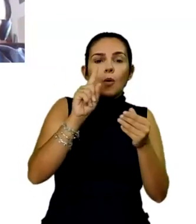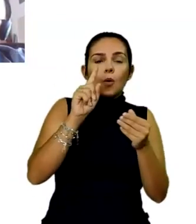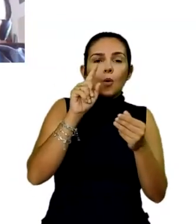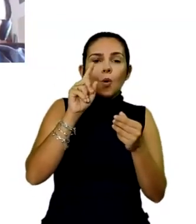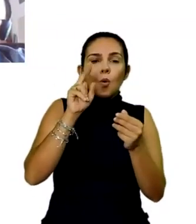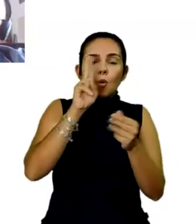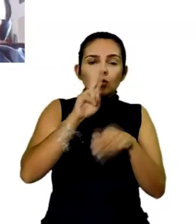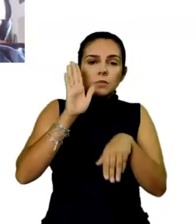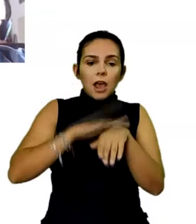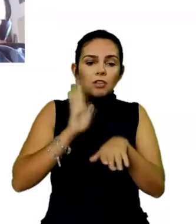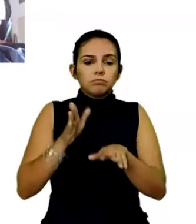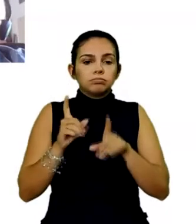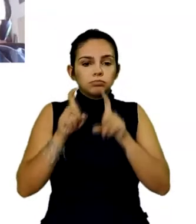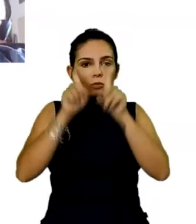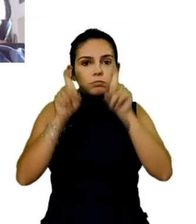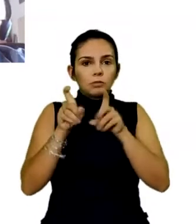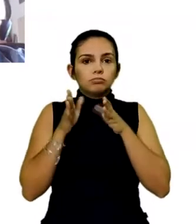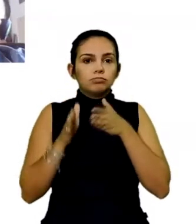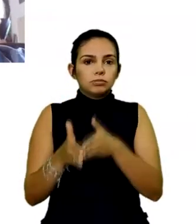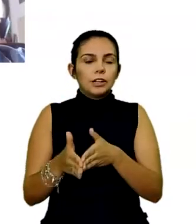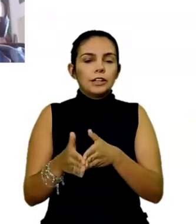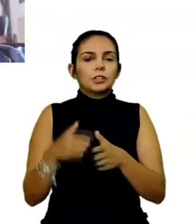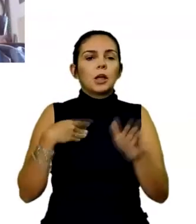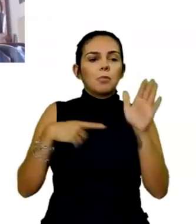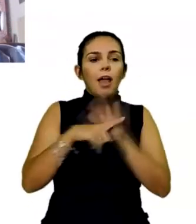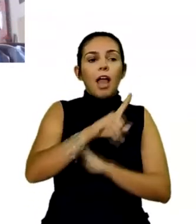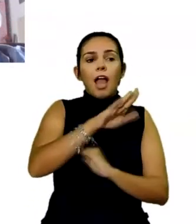ela veio para o bem ou para o mal?